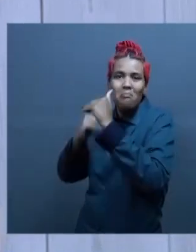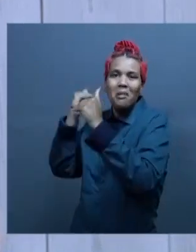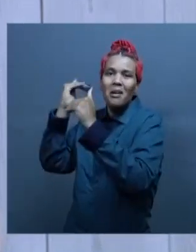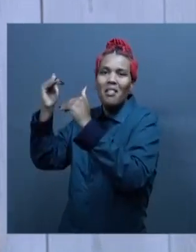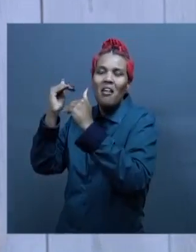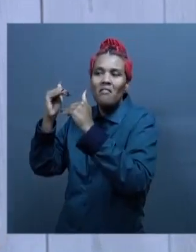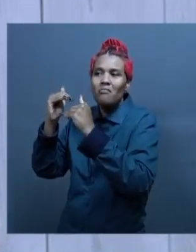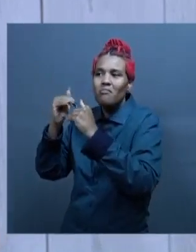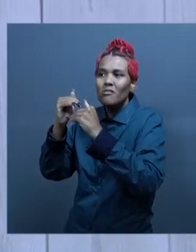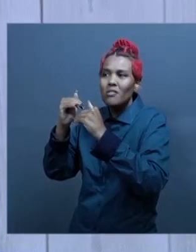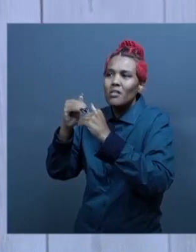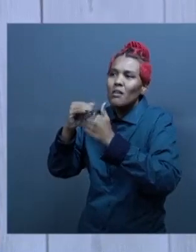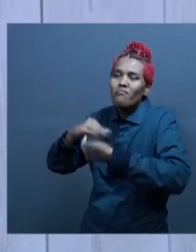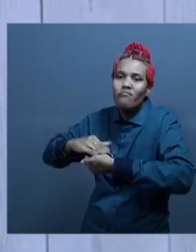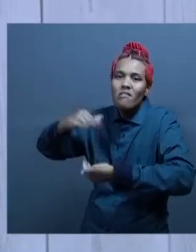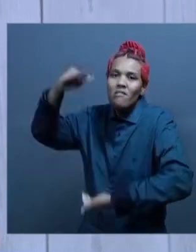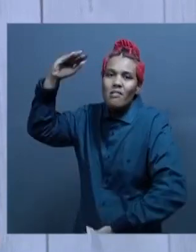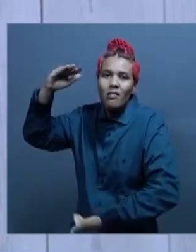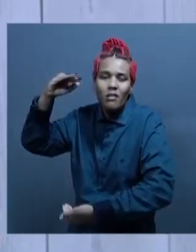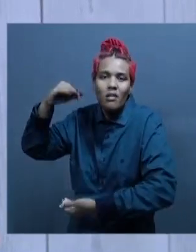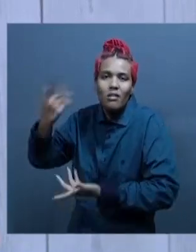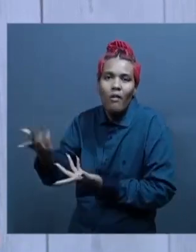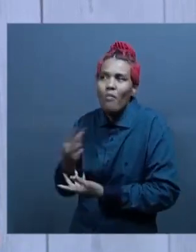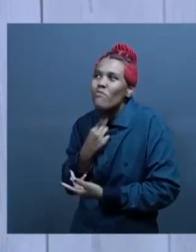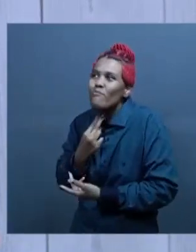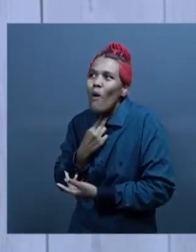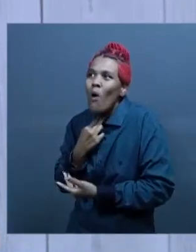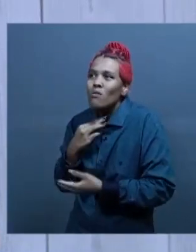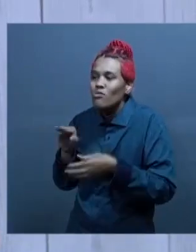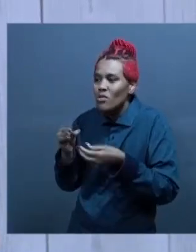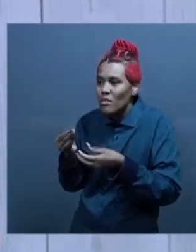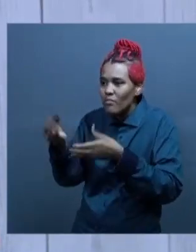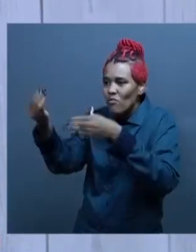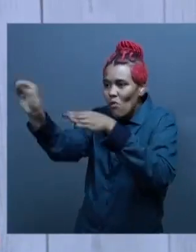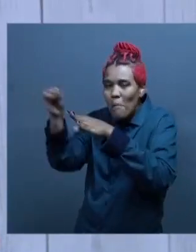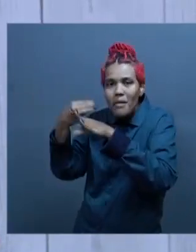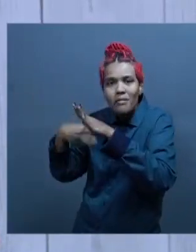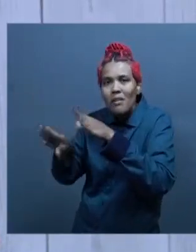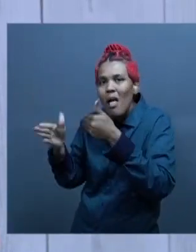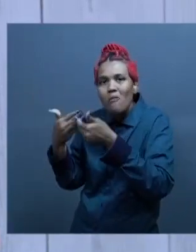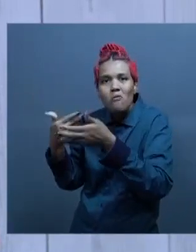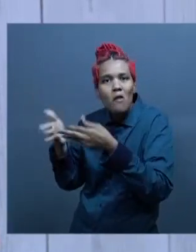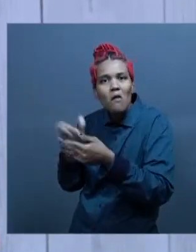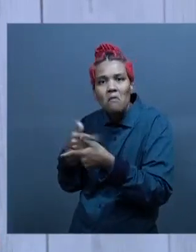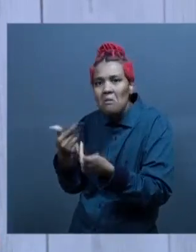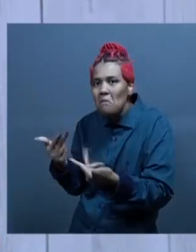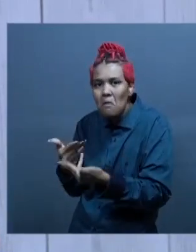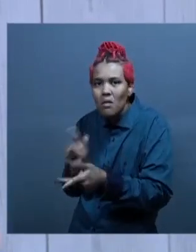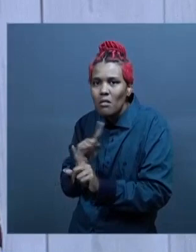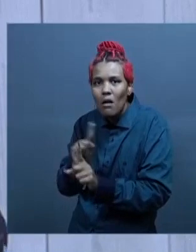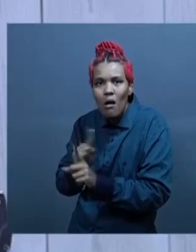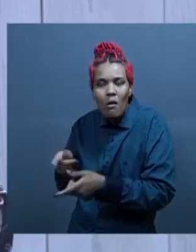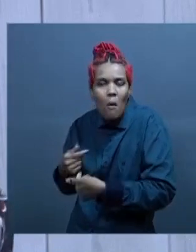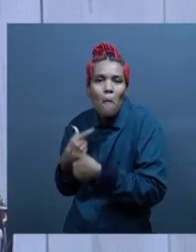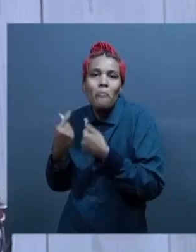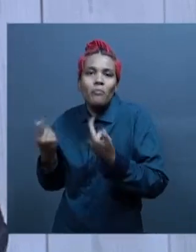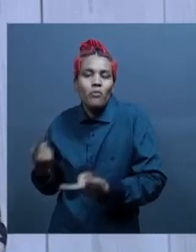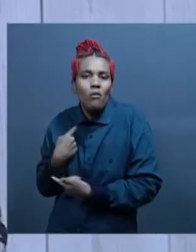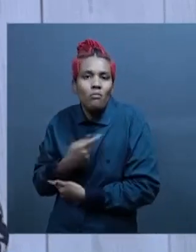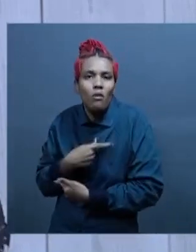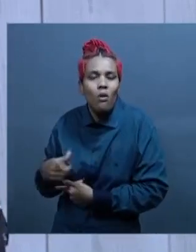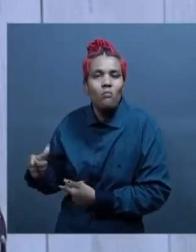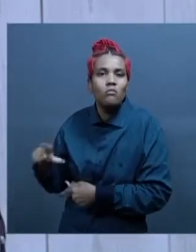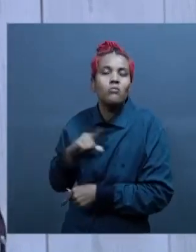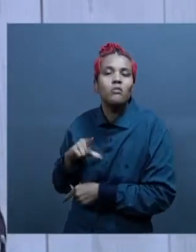não dá pra colocar qualquer coisa na internet por que e como a professora ana mencionou néné nós estamos